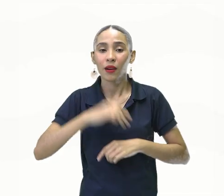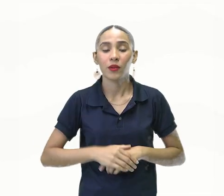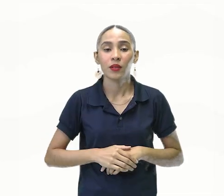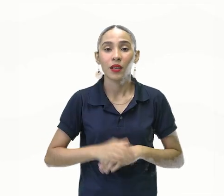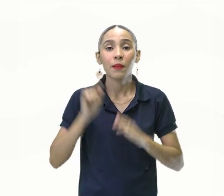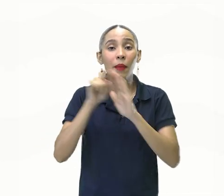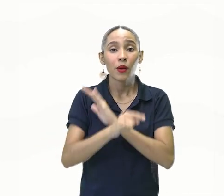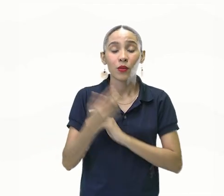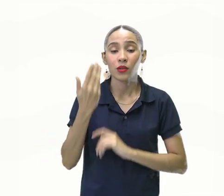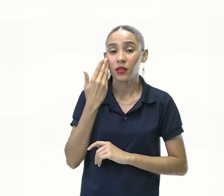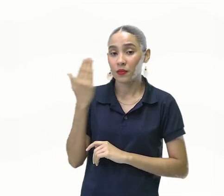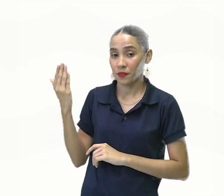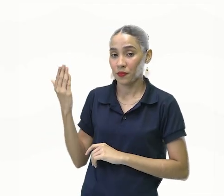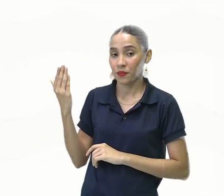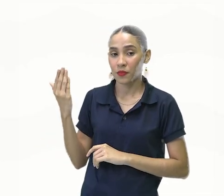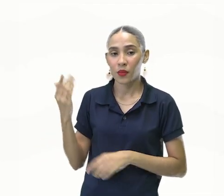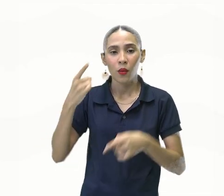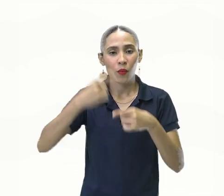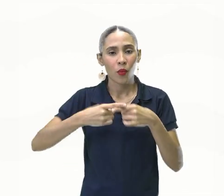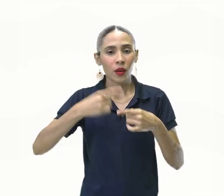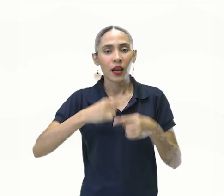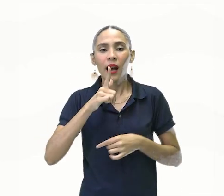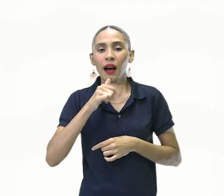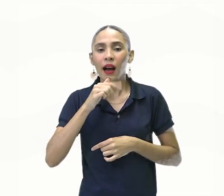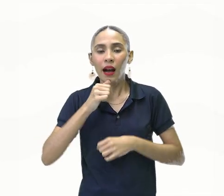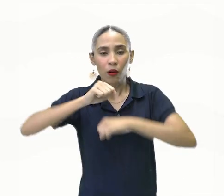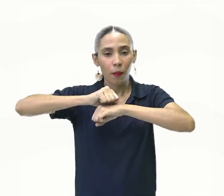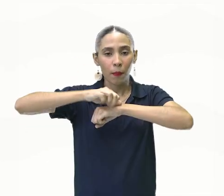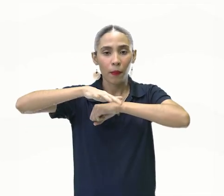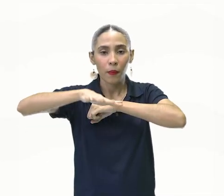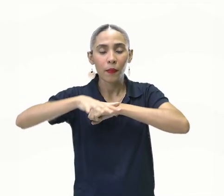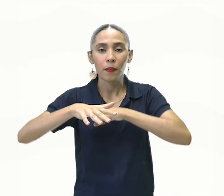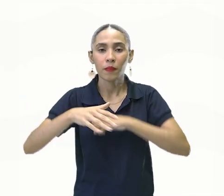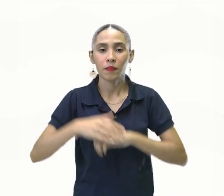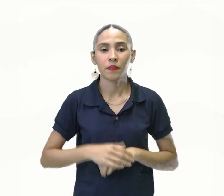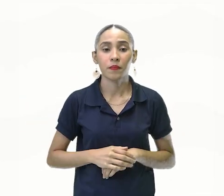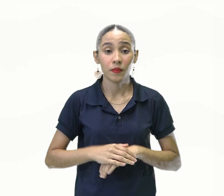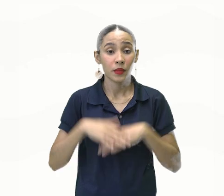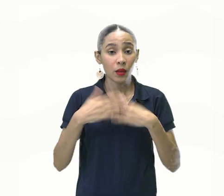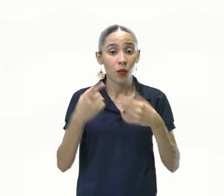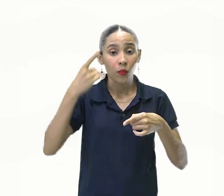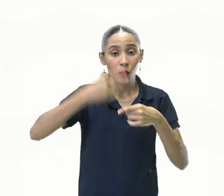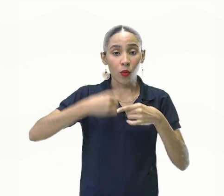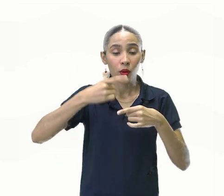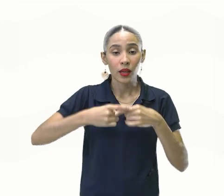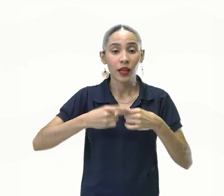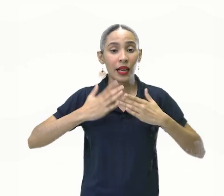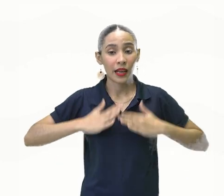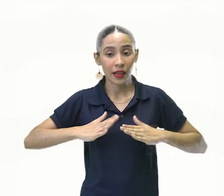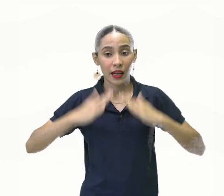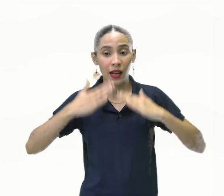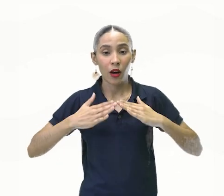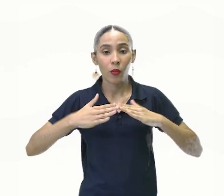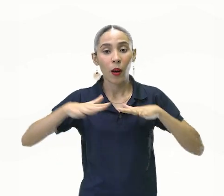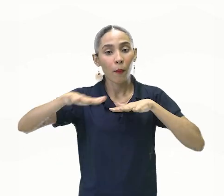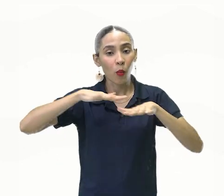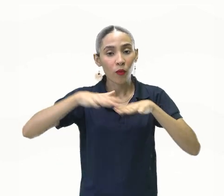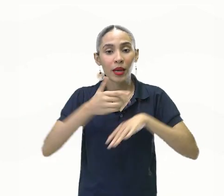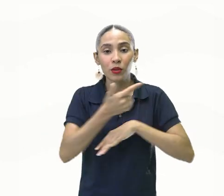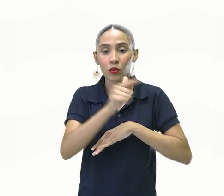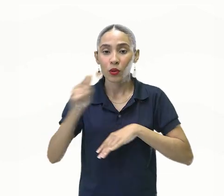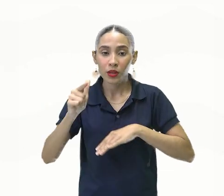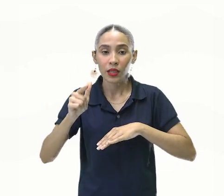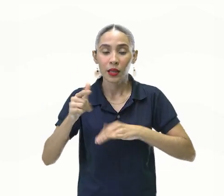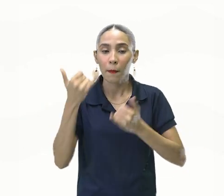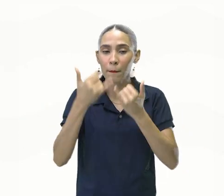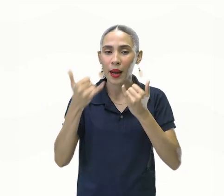a água, trago esse outro questionamento para vocês, por que a água reflete tão bem? Porque está calma e